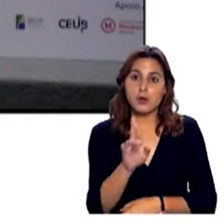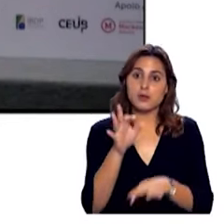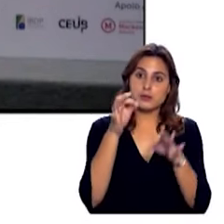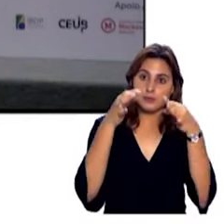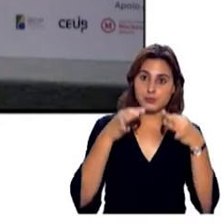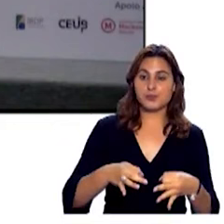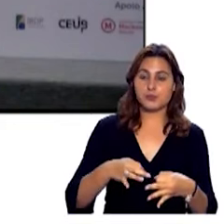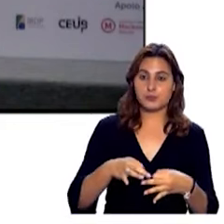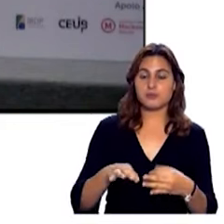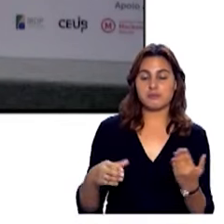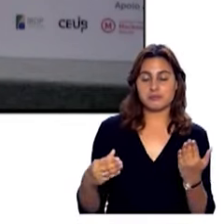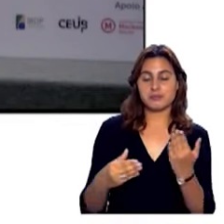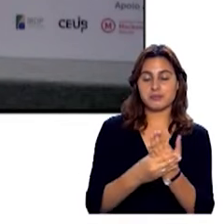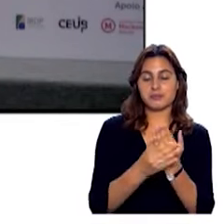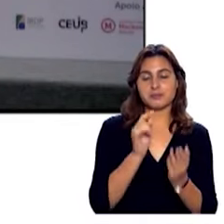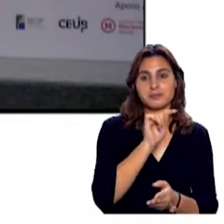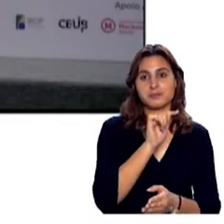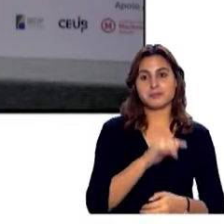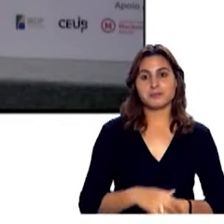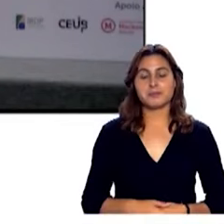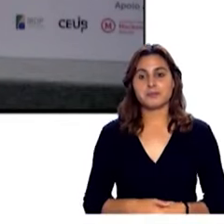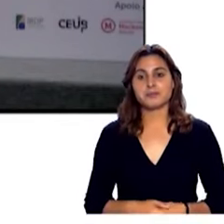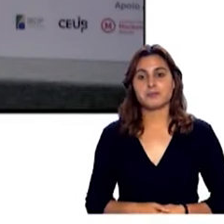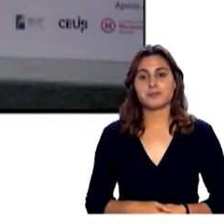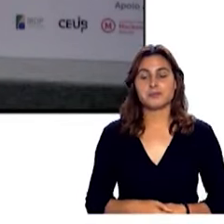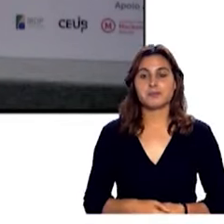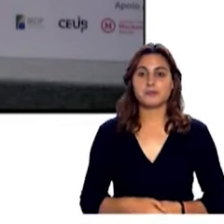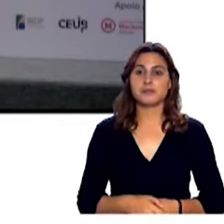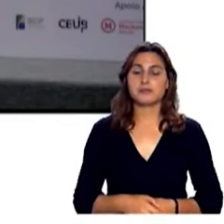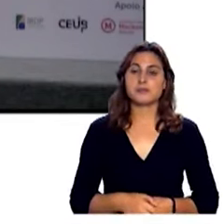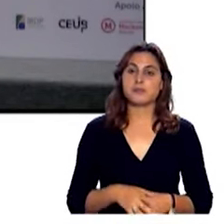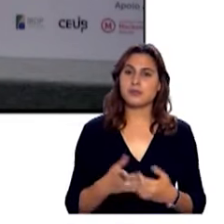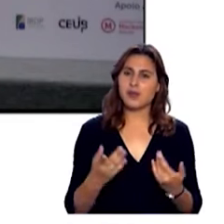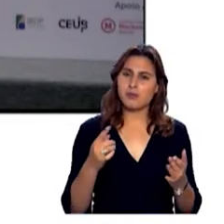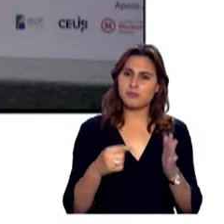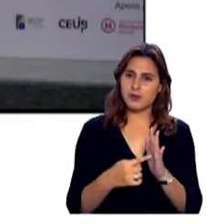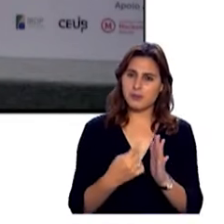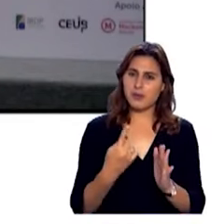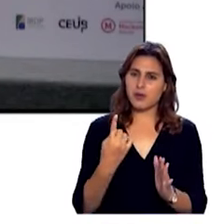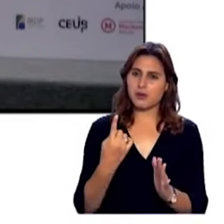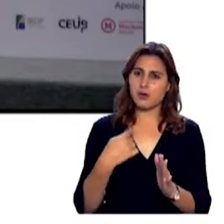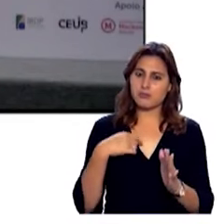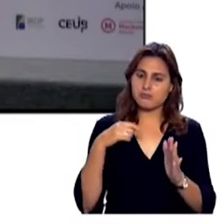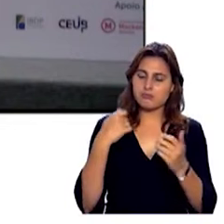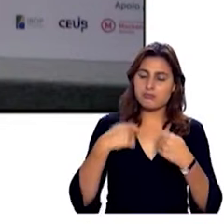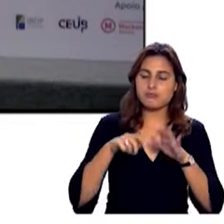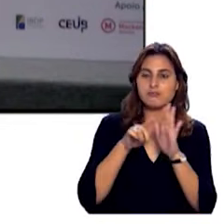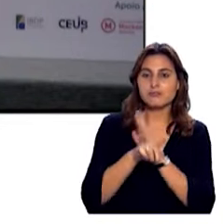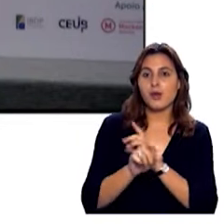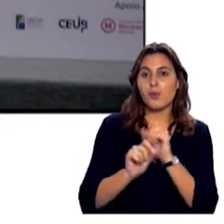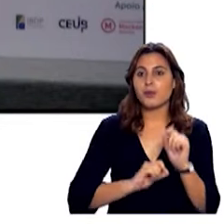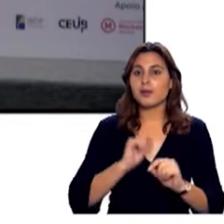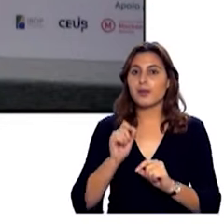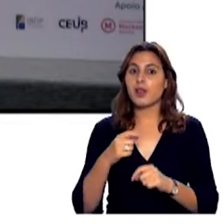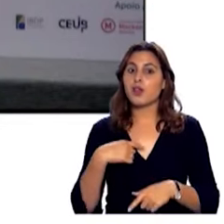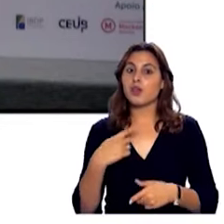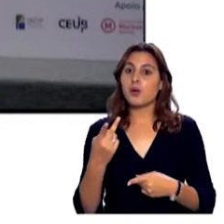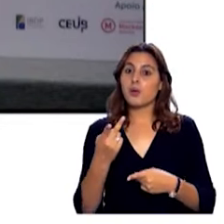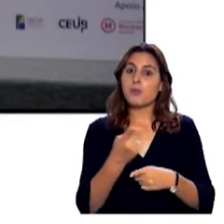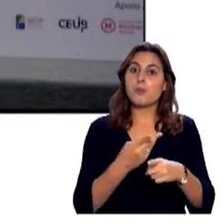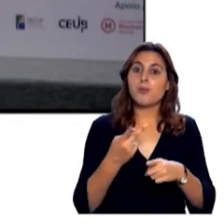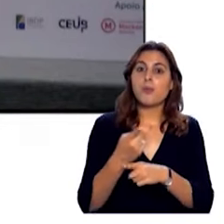caso concreto Então a primeira coisa que a gente tem que se perguntar é o que é que nós devemos buscar nós devemos